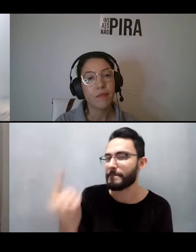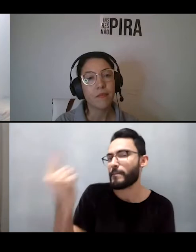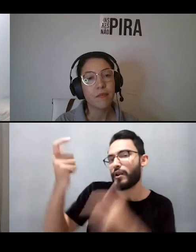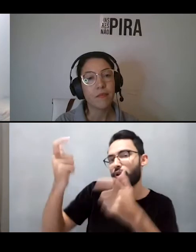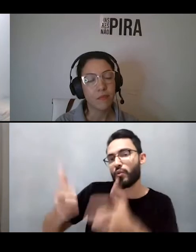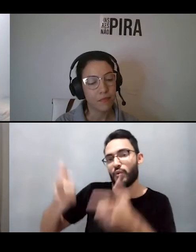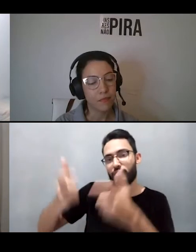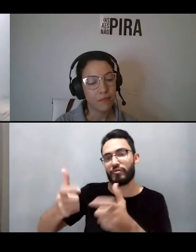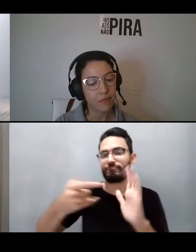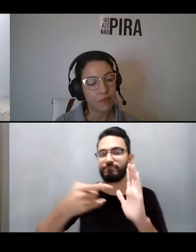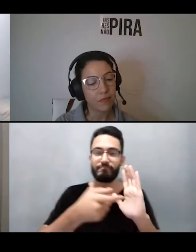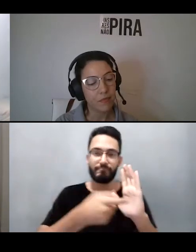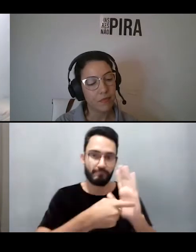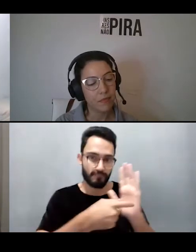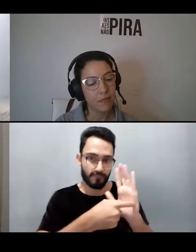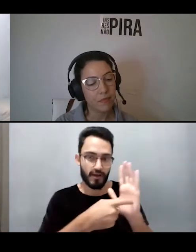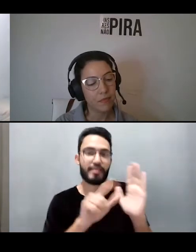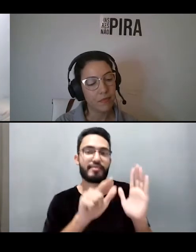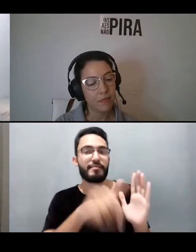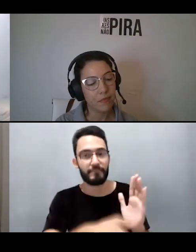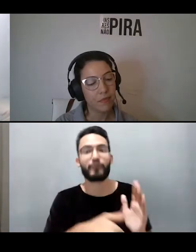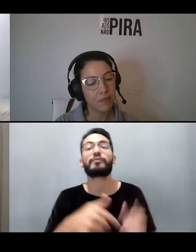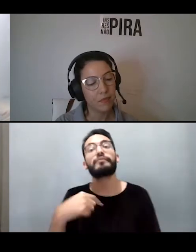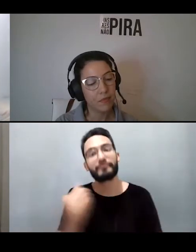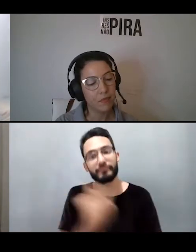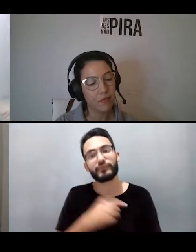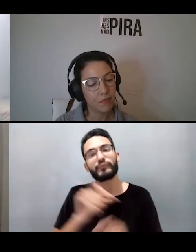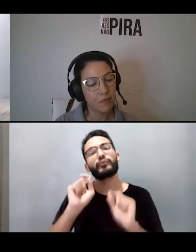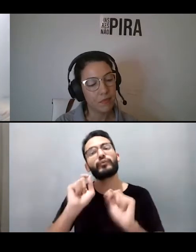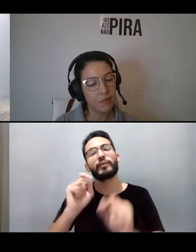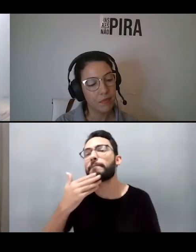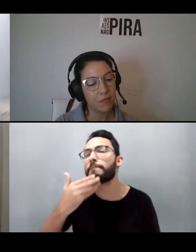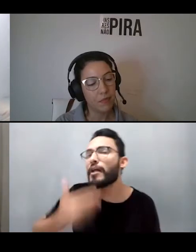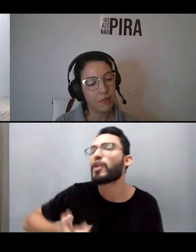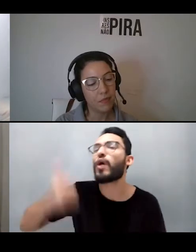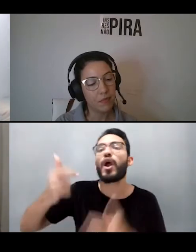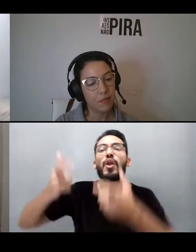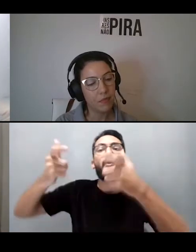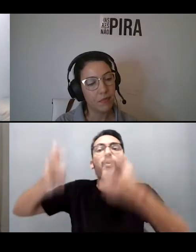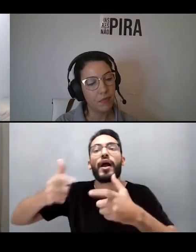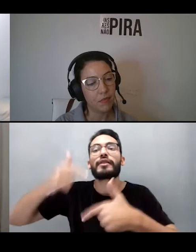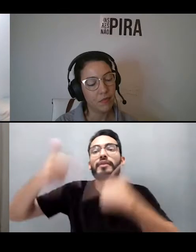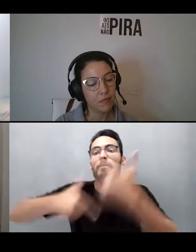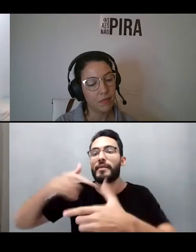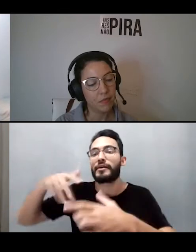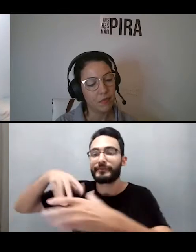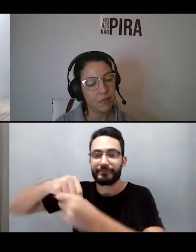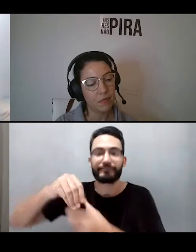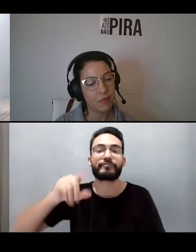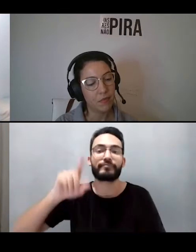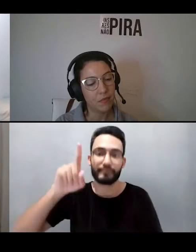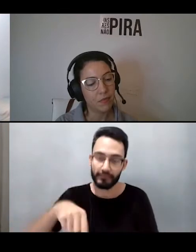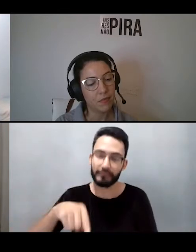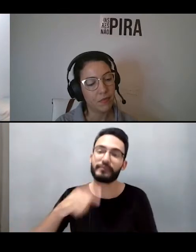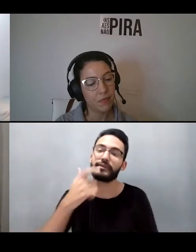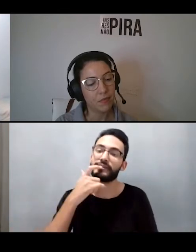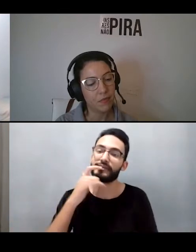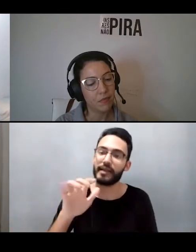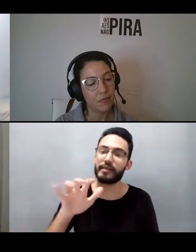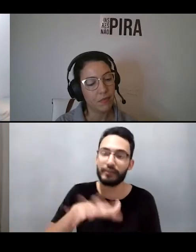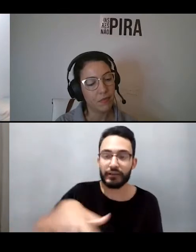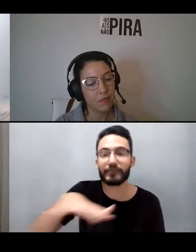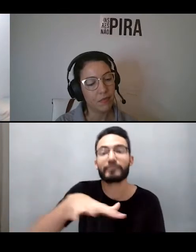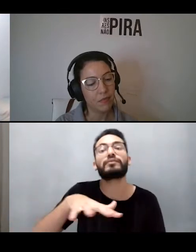selo do Great Place to Work, mas sermos realmente um dos melhores lugares para se trabalhar. E dentro disso a